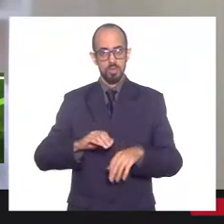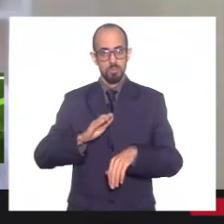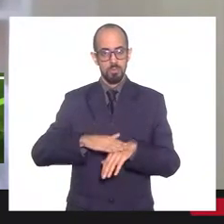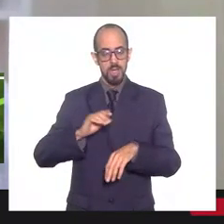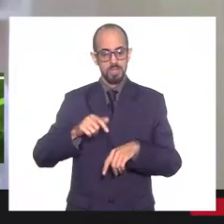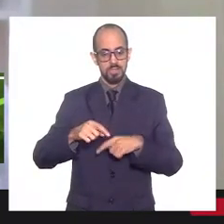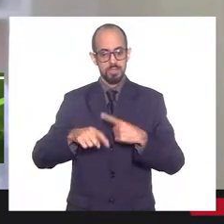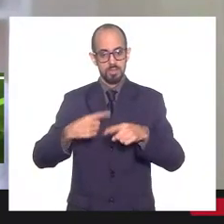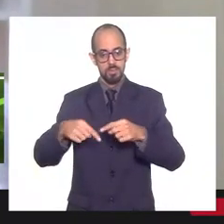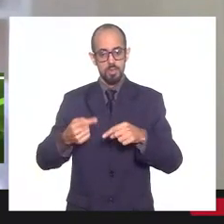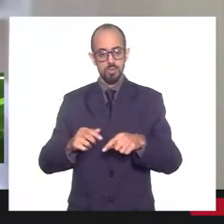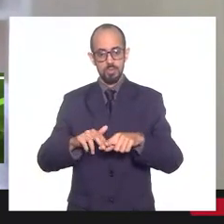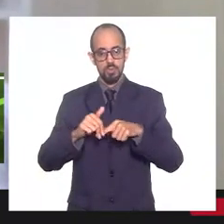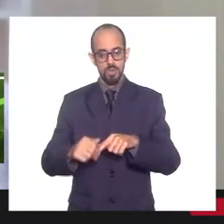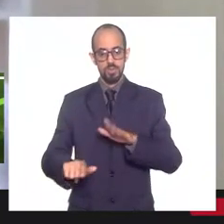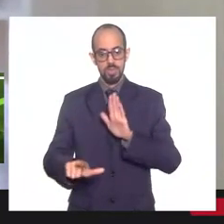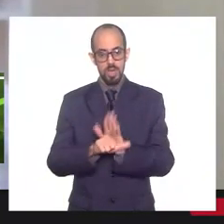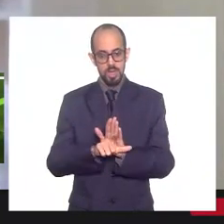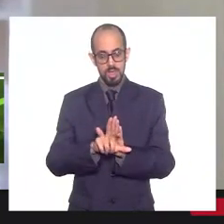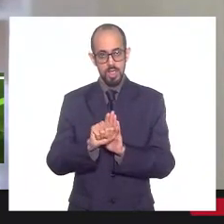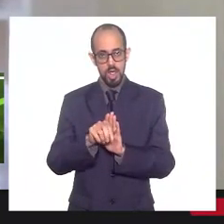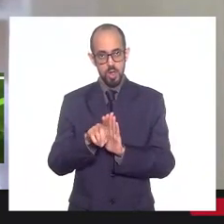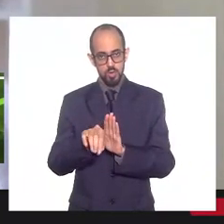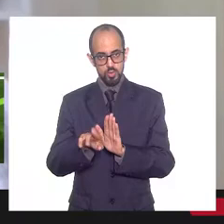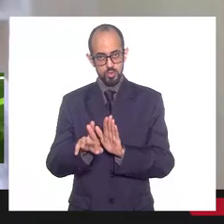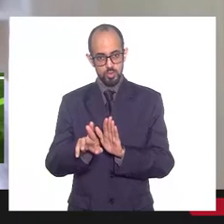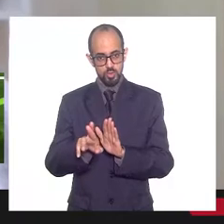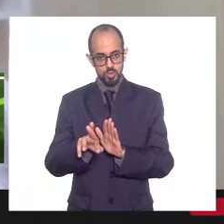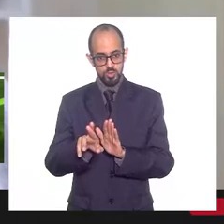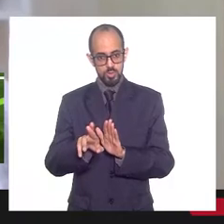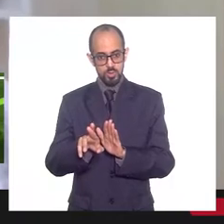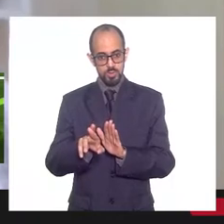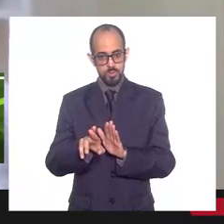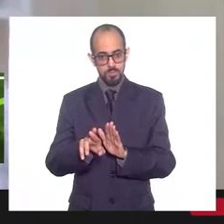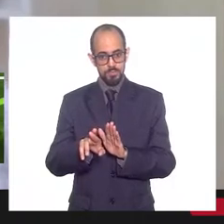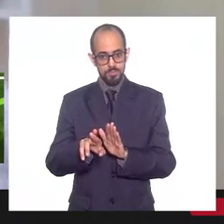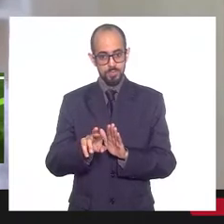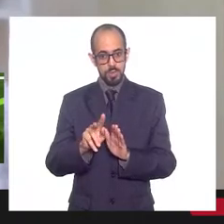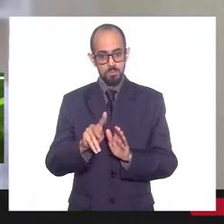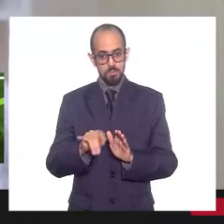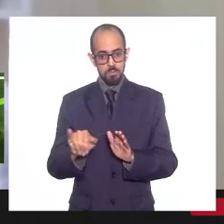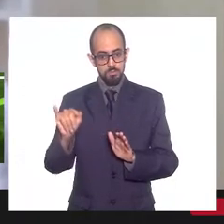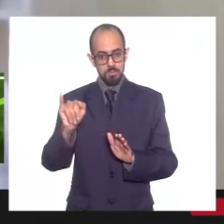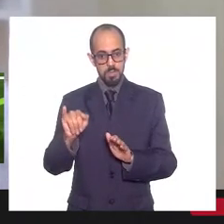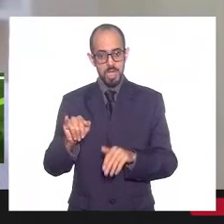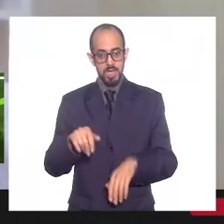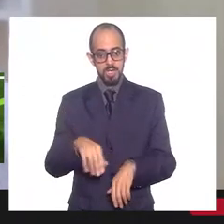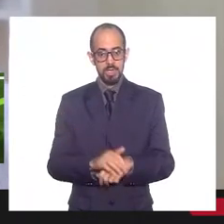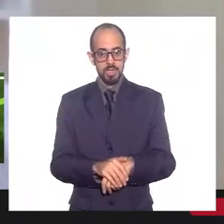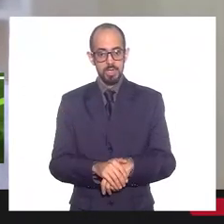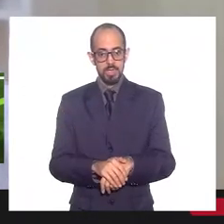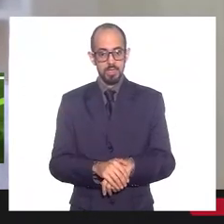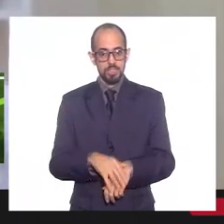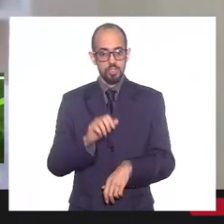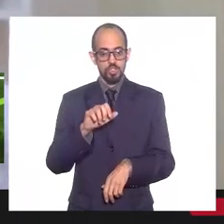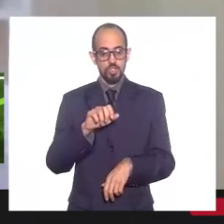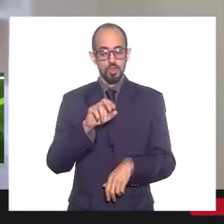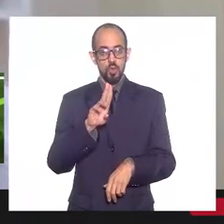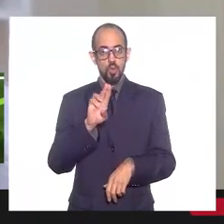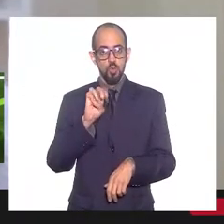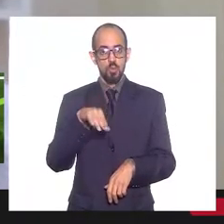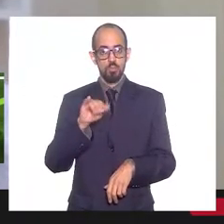lei ao gerlan pai Marcelo de aerar do Ilê Axé opô do Ilê Axé Elm irá onde